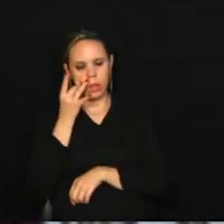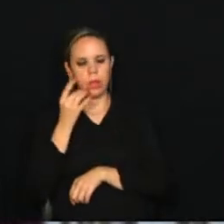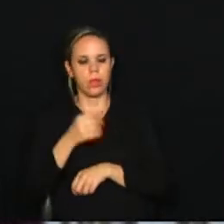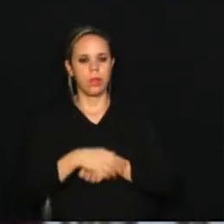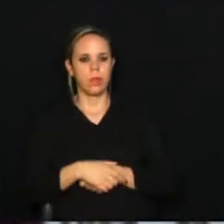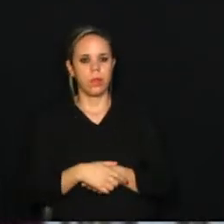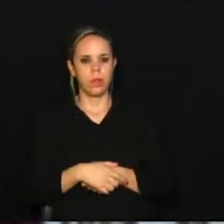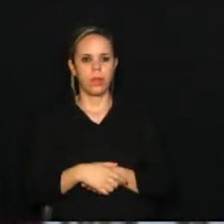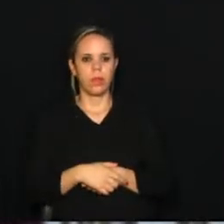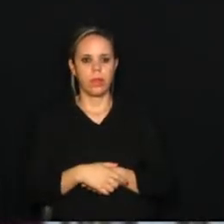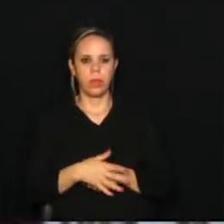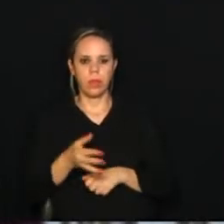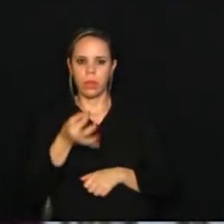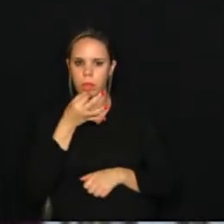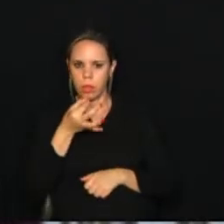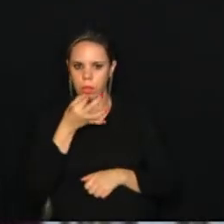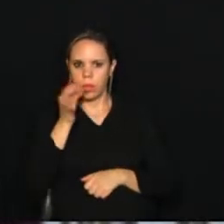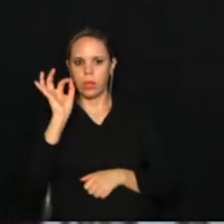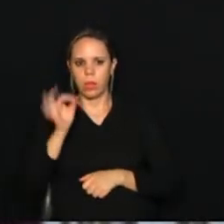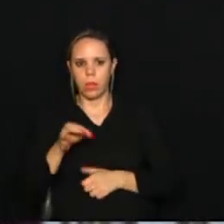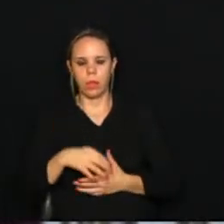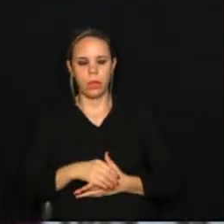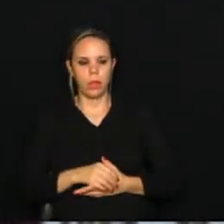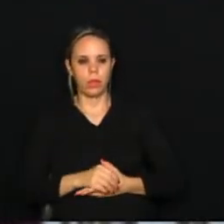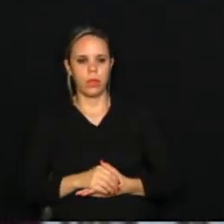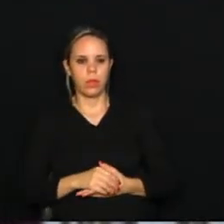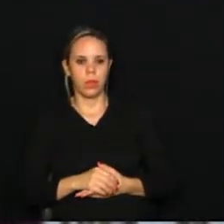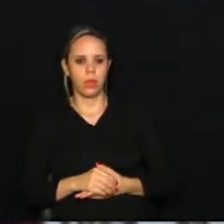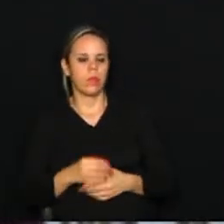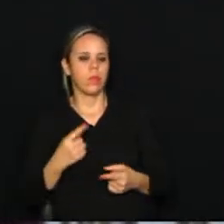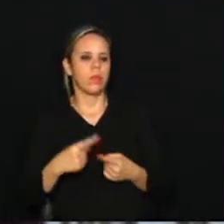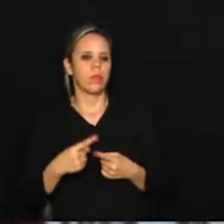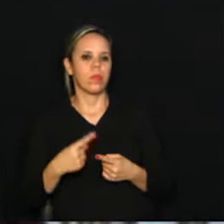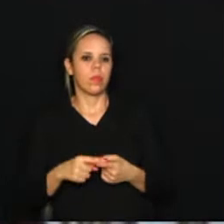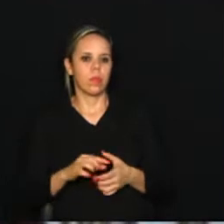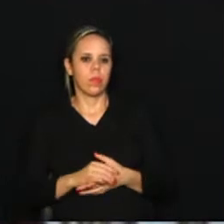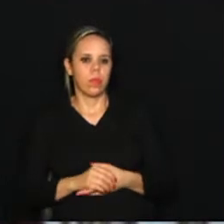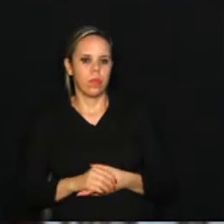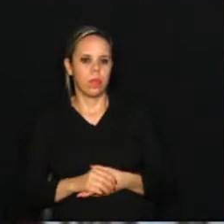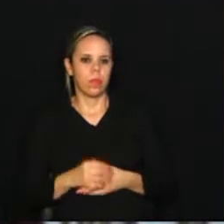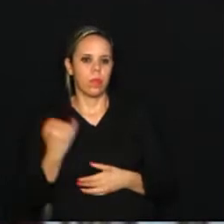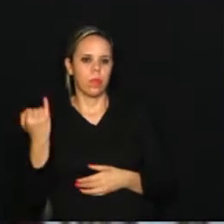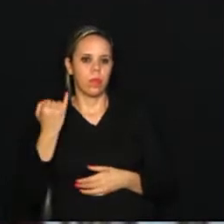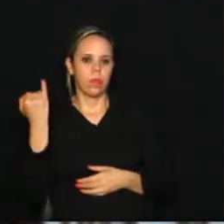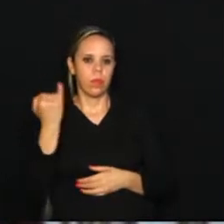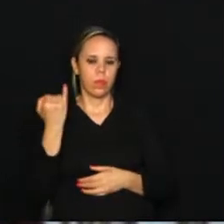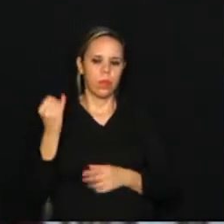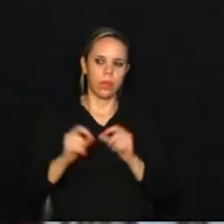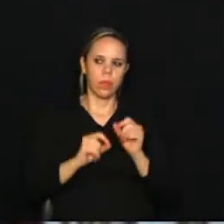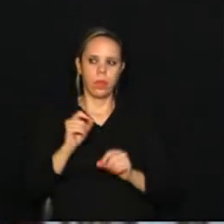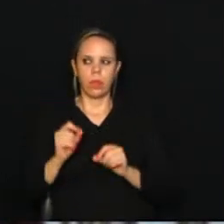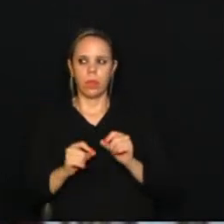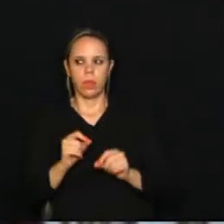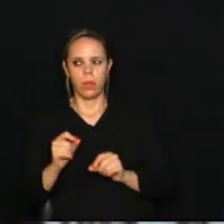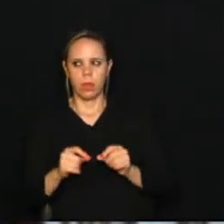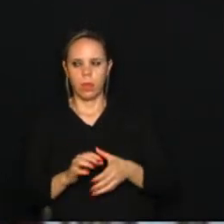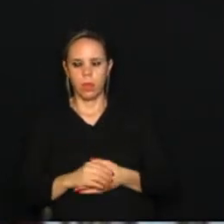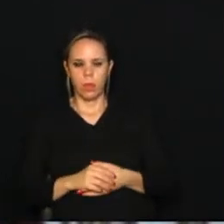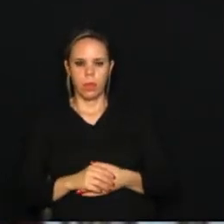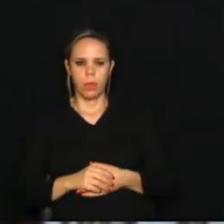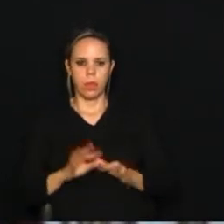determinação que, na minha opinião, é correta, porque é importante que